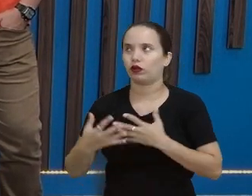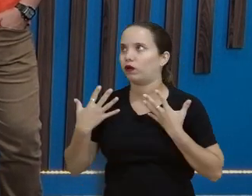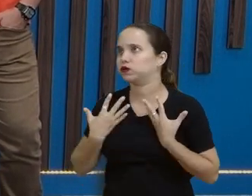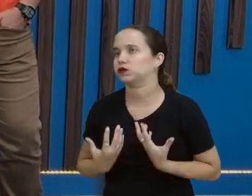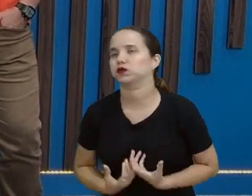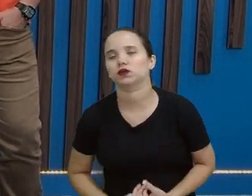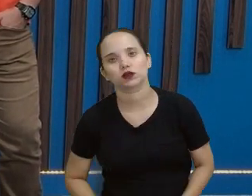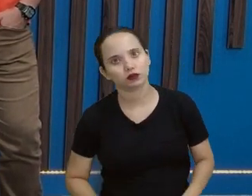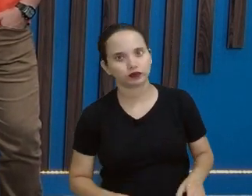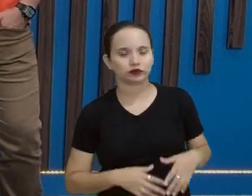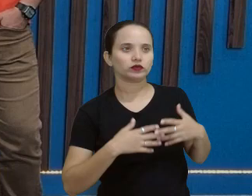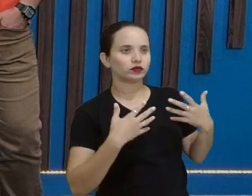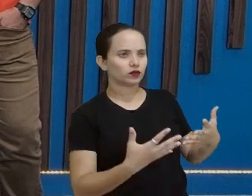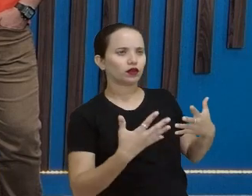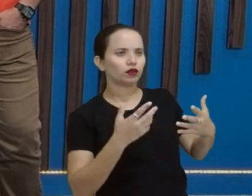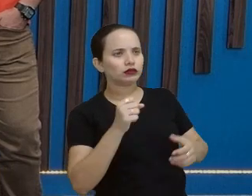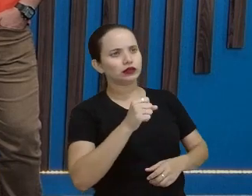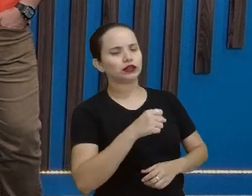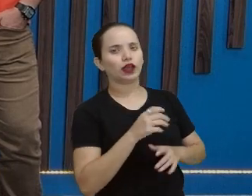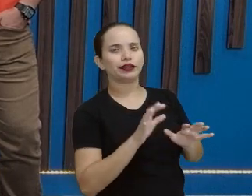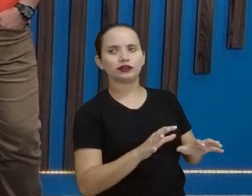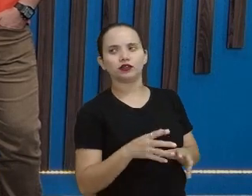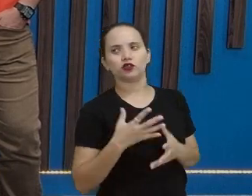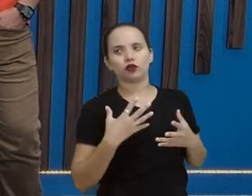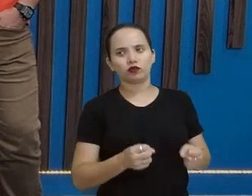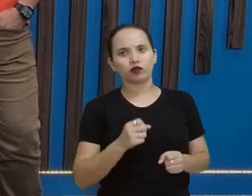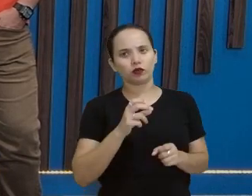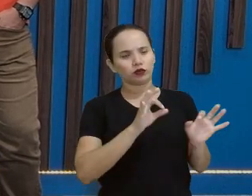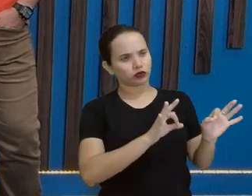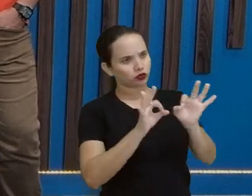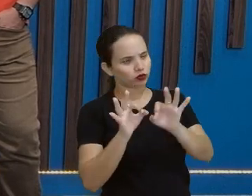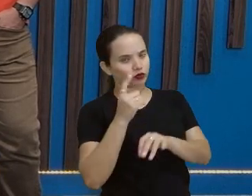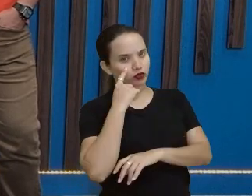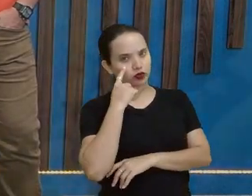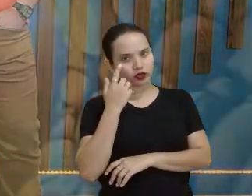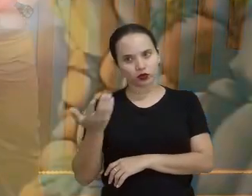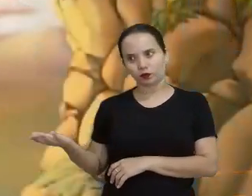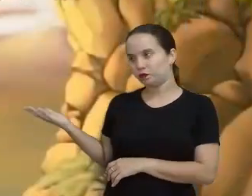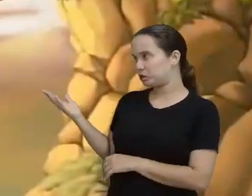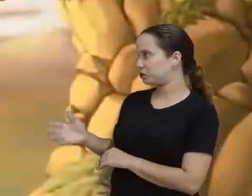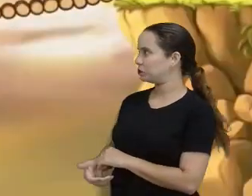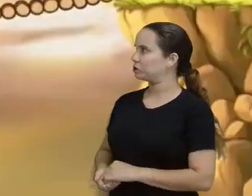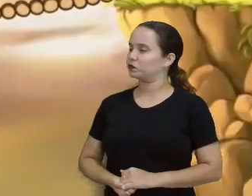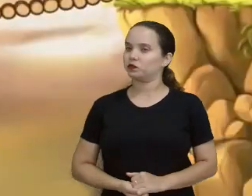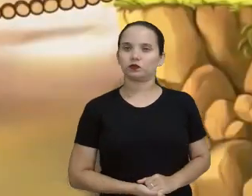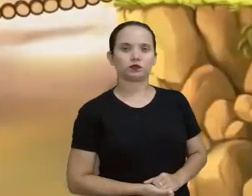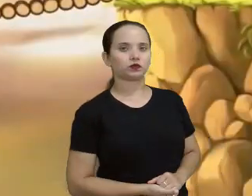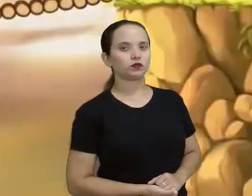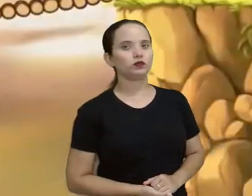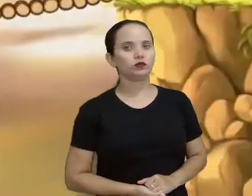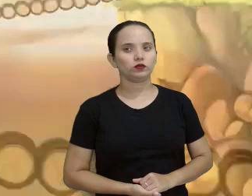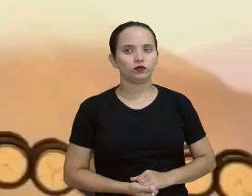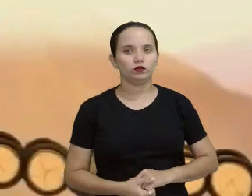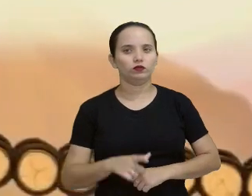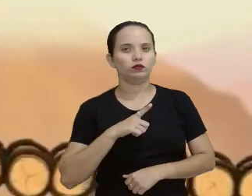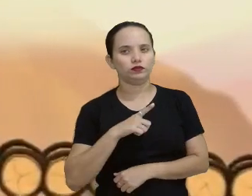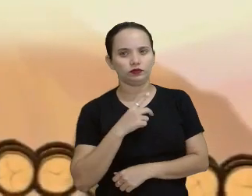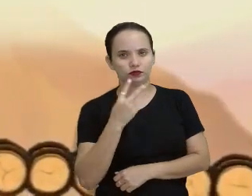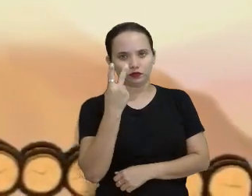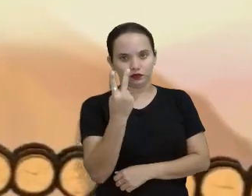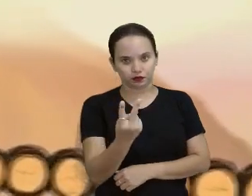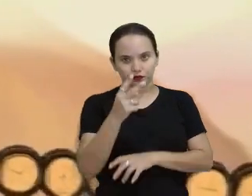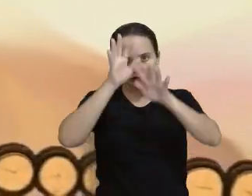só. E aí, vamos ver calma. um exemplo disso daí, é um Passo videozinho. direto. Vamos ver aqui. Vamos lá. Olha só, dois